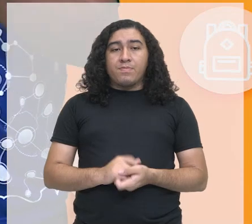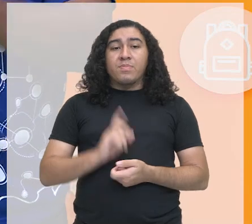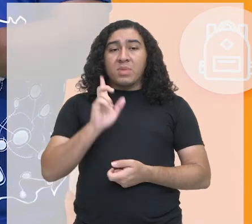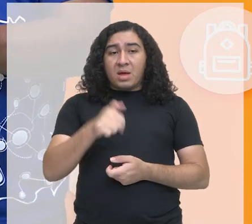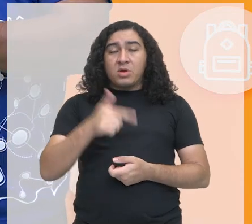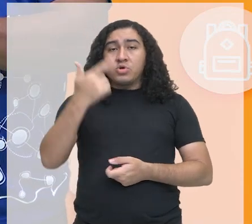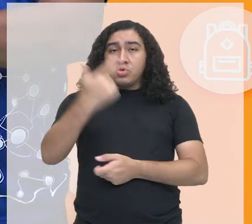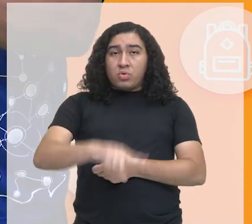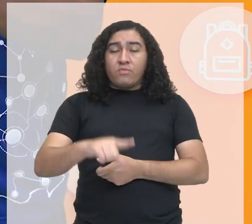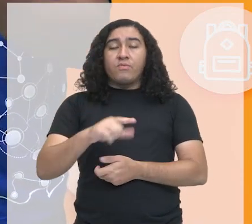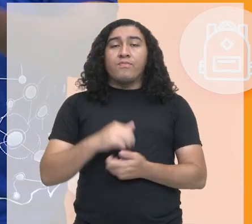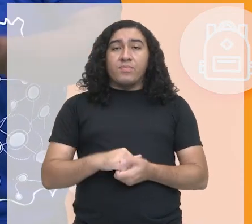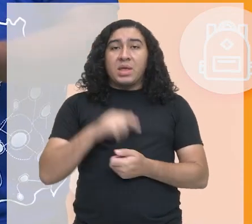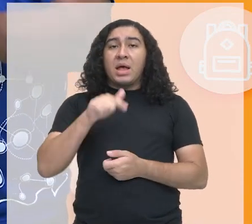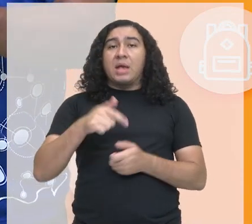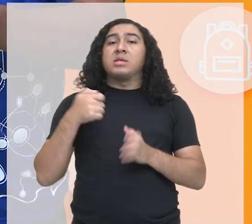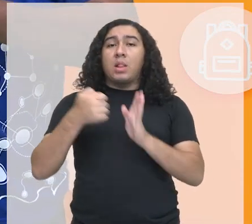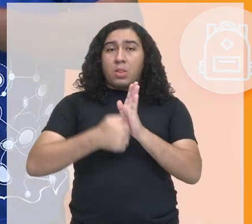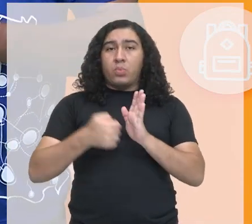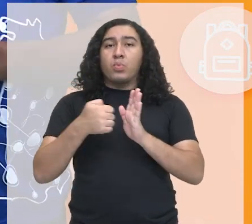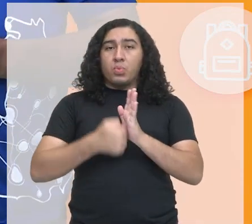mais uma vez, aqui sim, né,